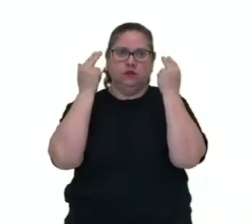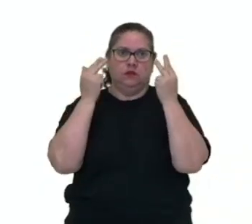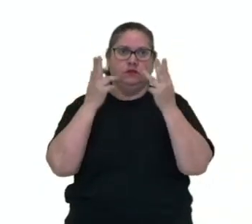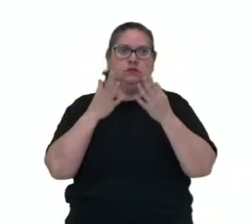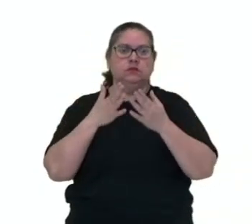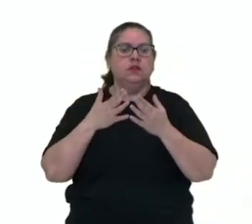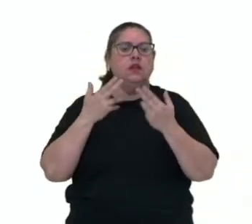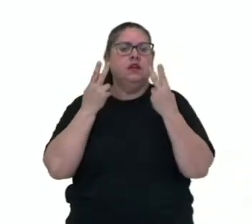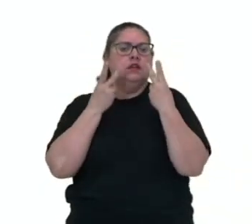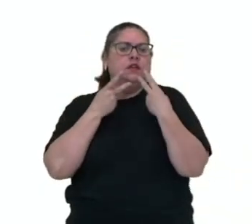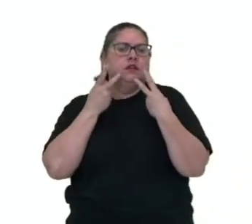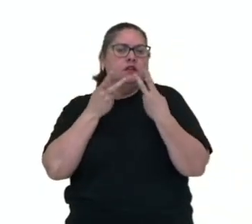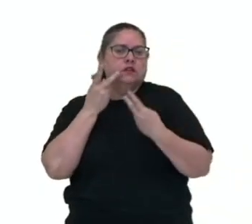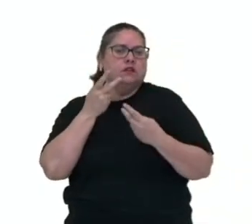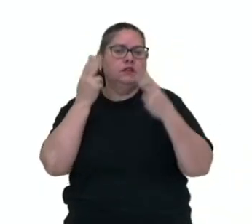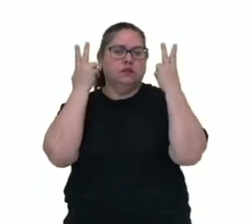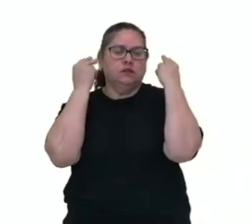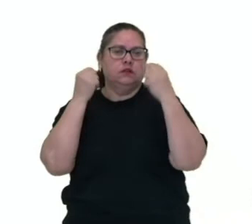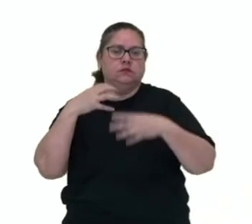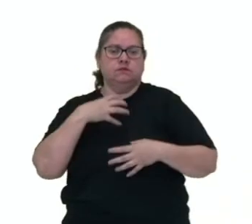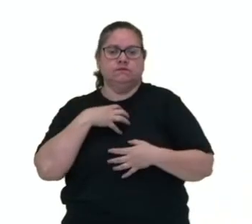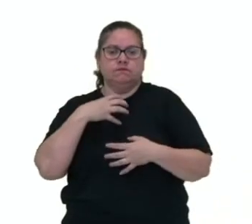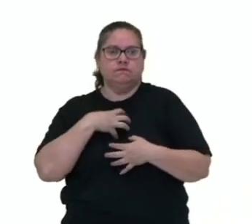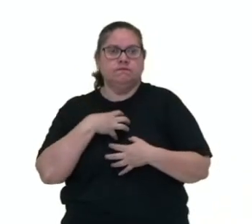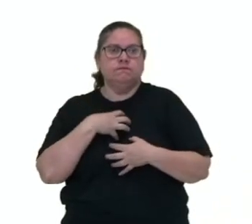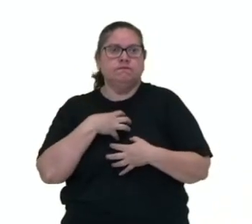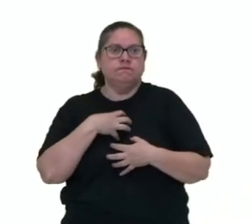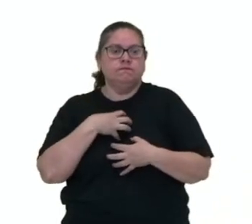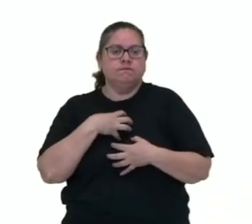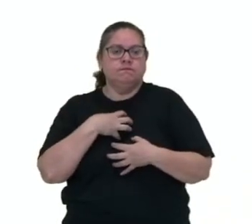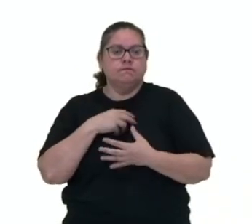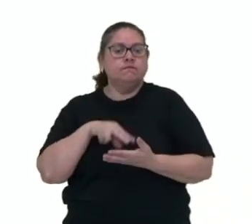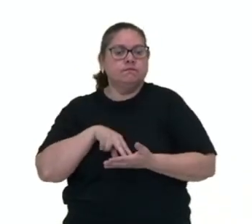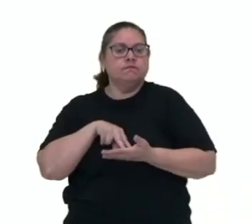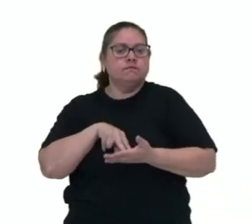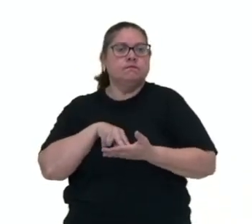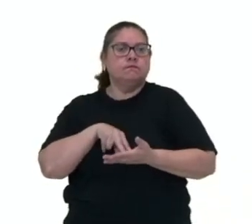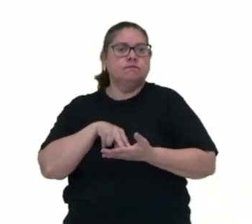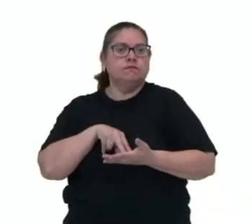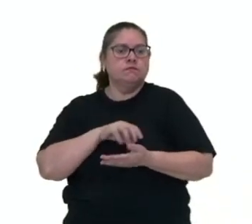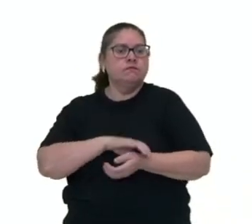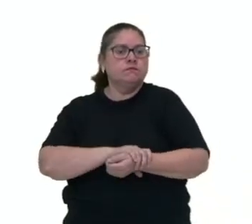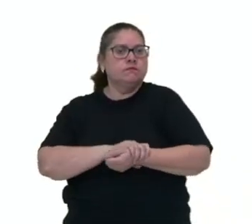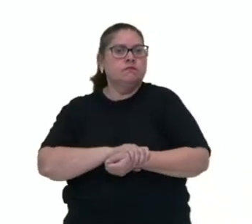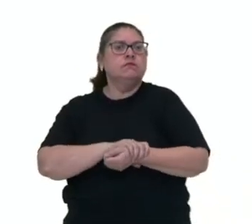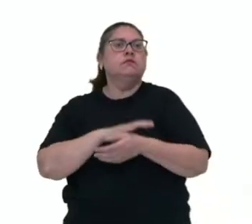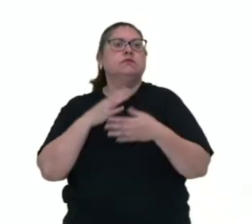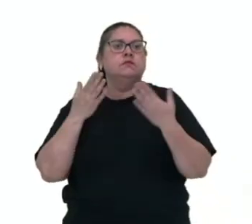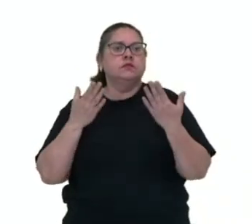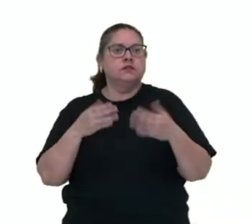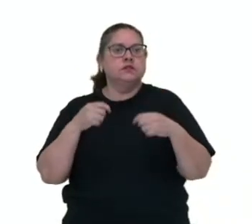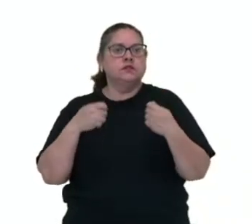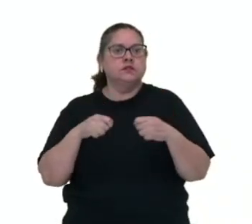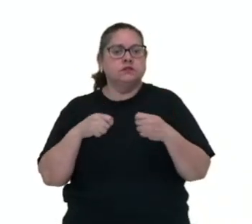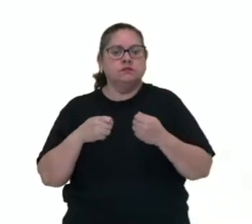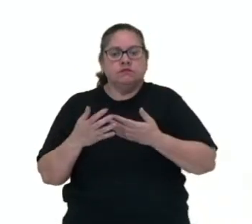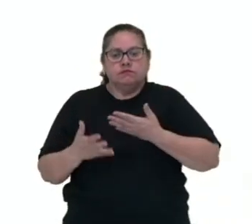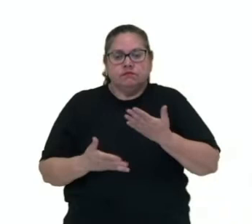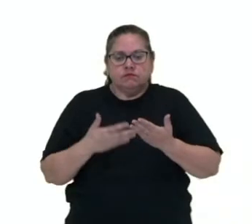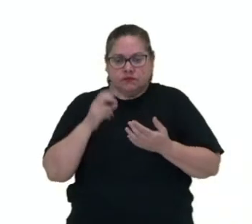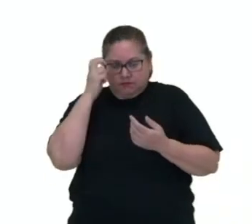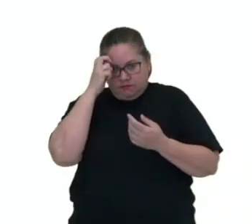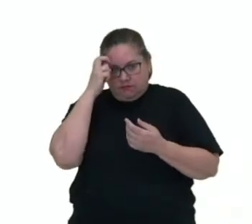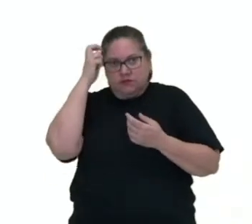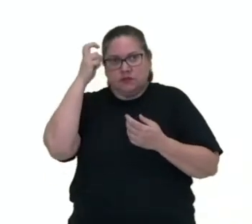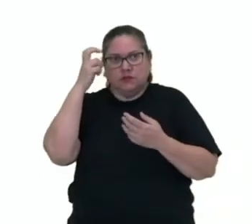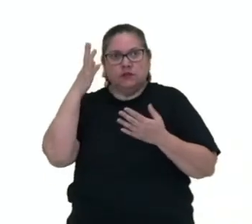Falando com naturalidade, você se sentirá muito mais confiante. E essa segurança permitirá que explore melhor sua